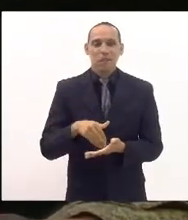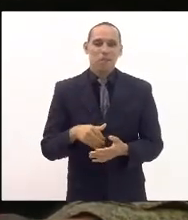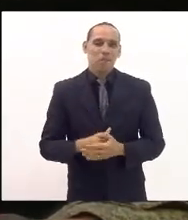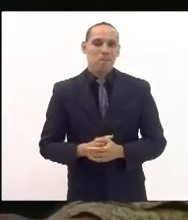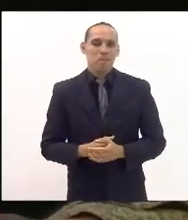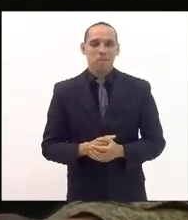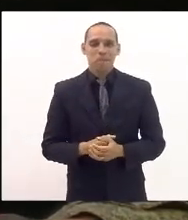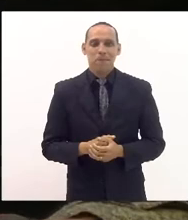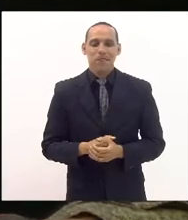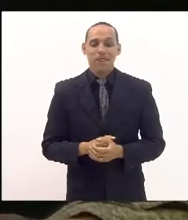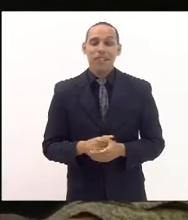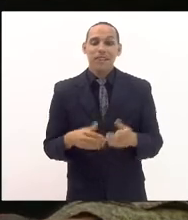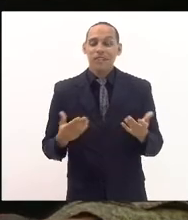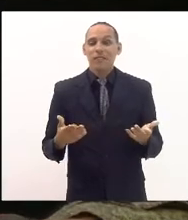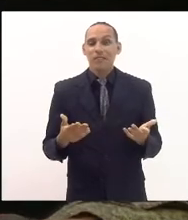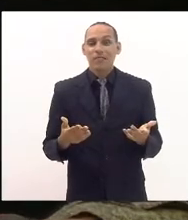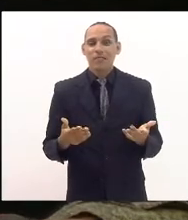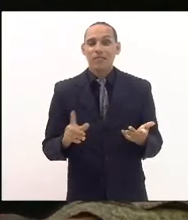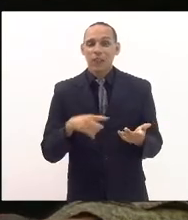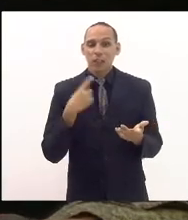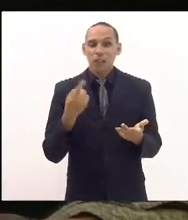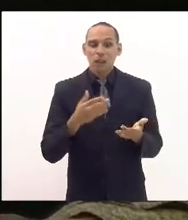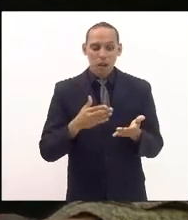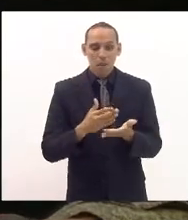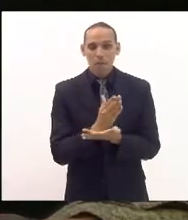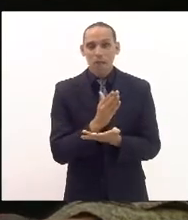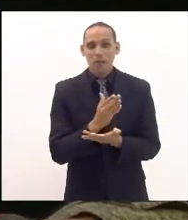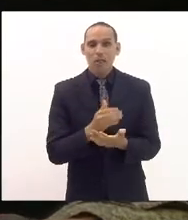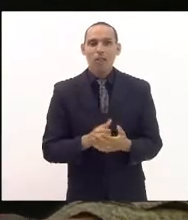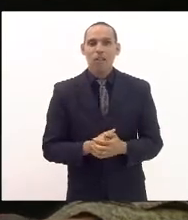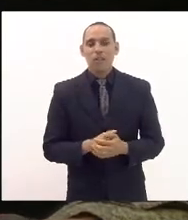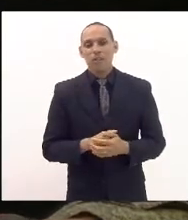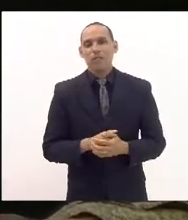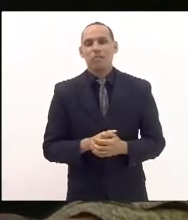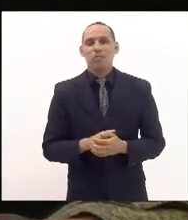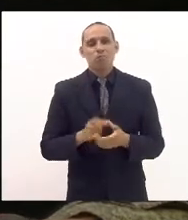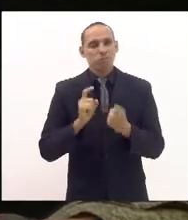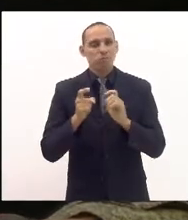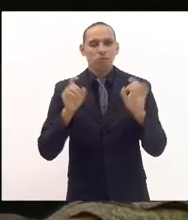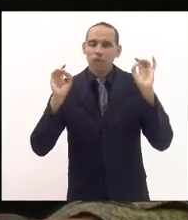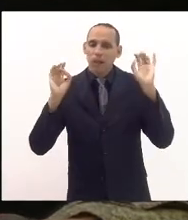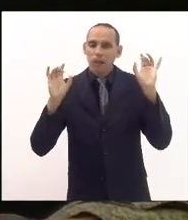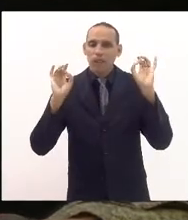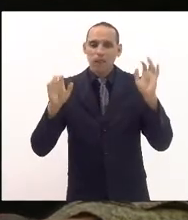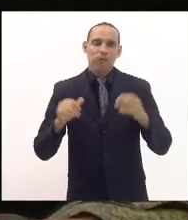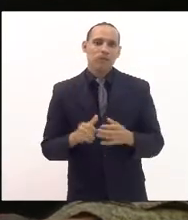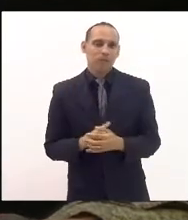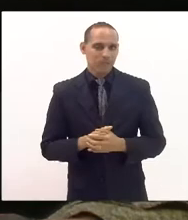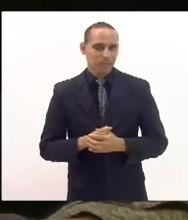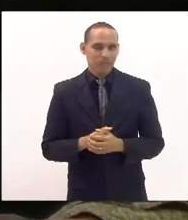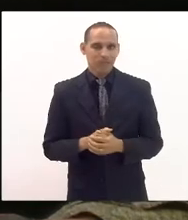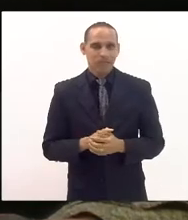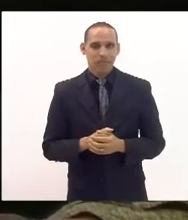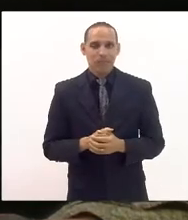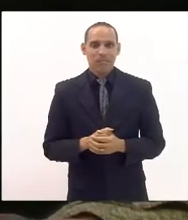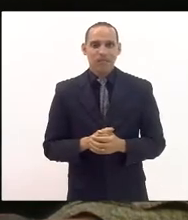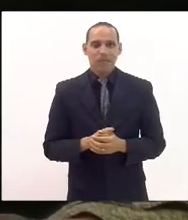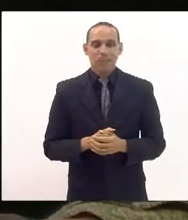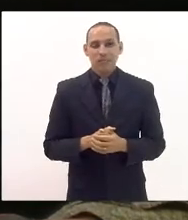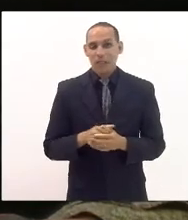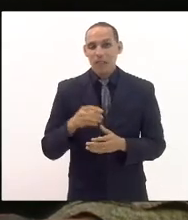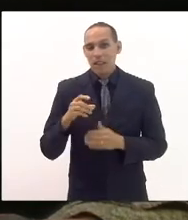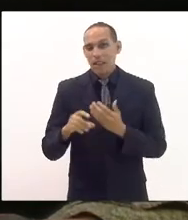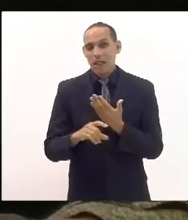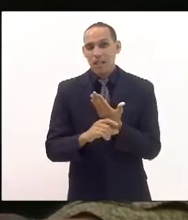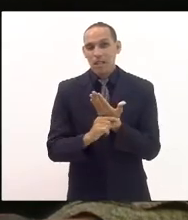bom e a gente aprovou na sessão extraordinária um projeto de autoria da deputada Célia